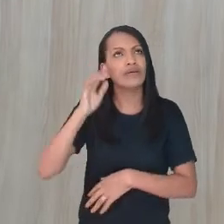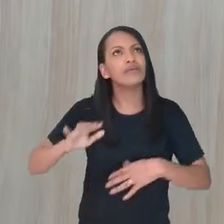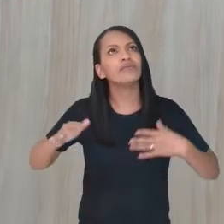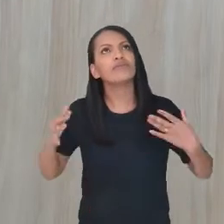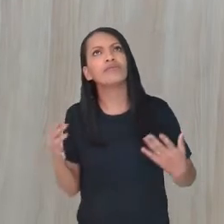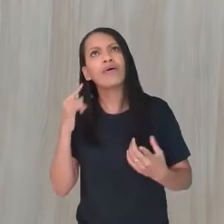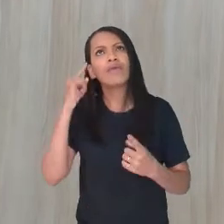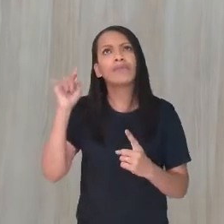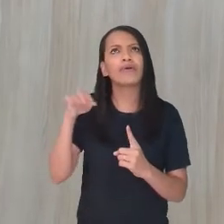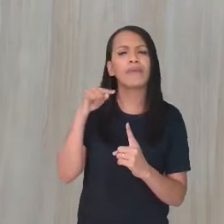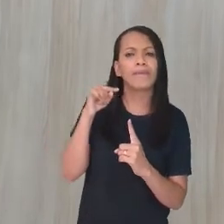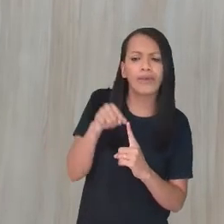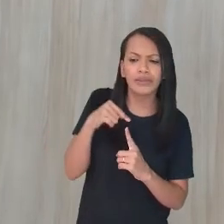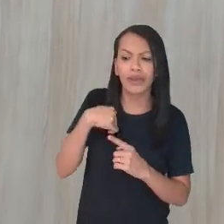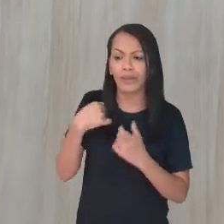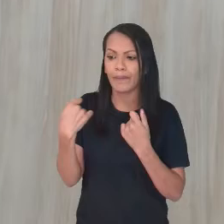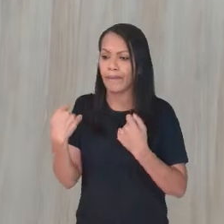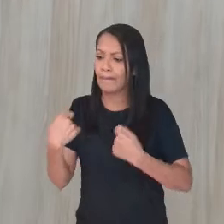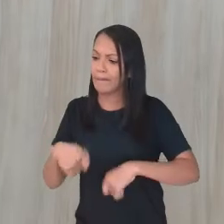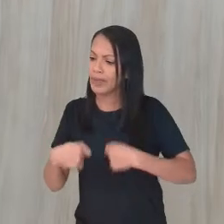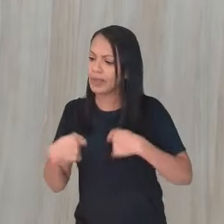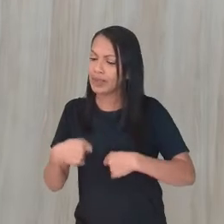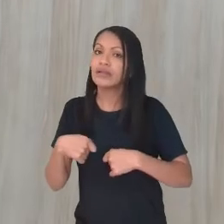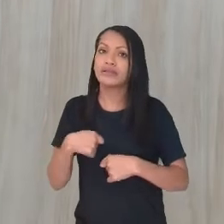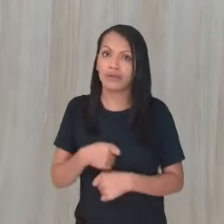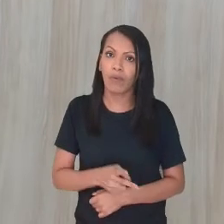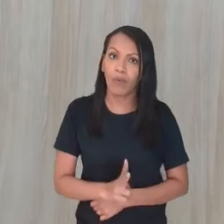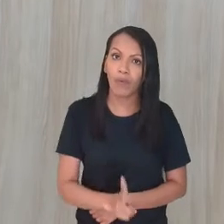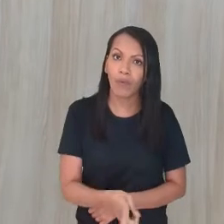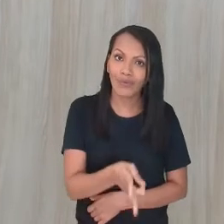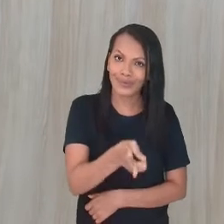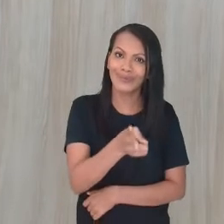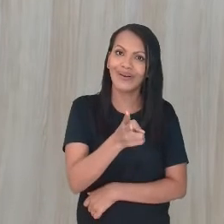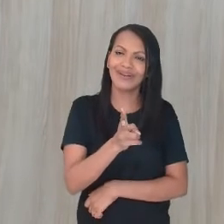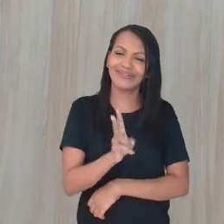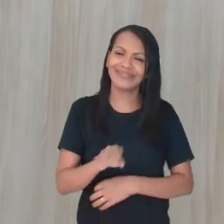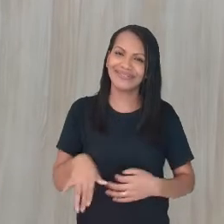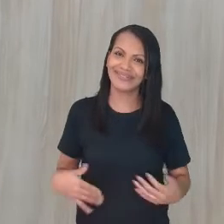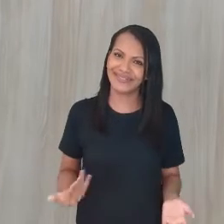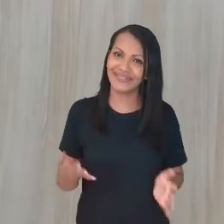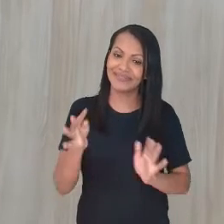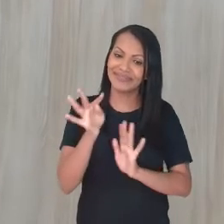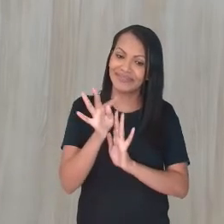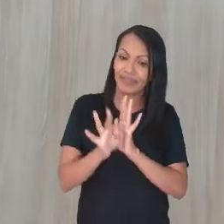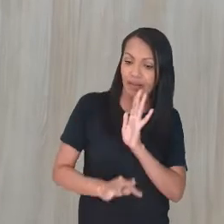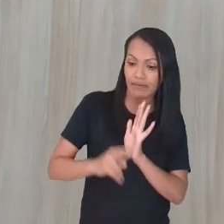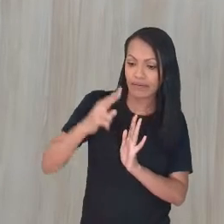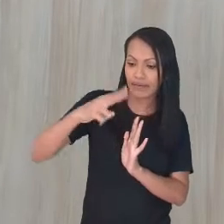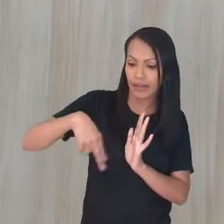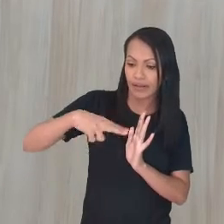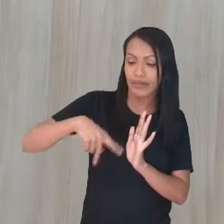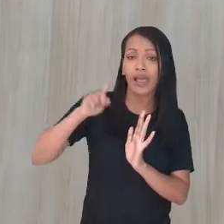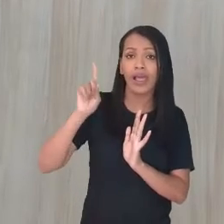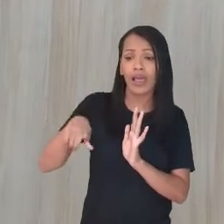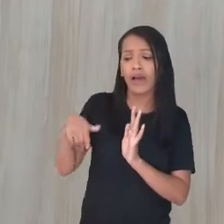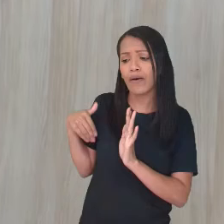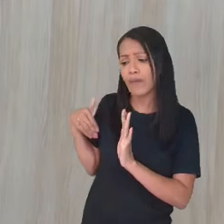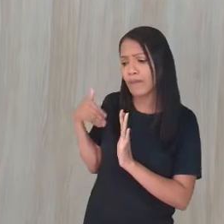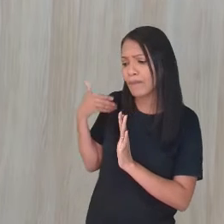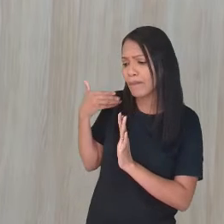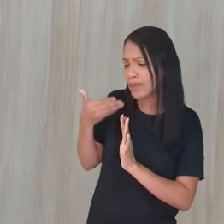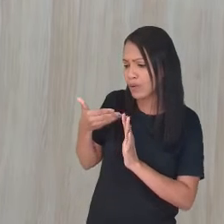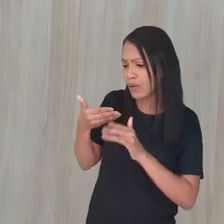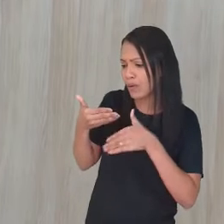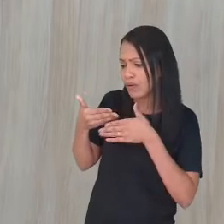meta, eu preciso, então, seguir. E a leitura nada mais é do que esse processo que a gente